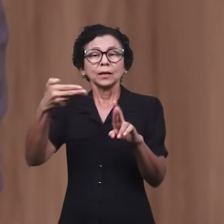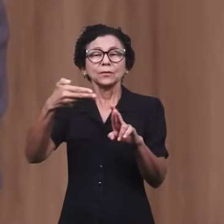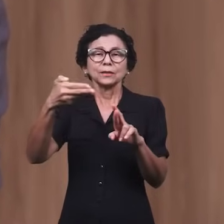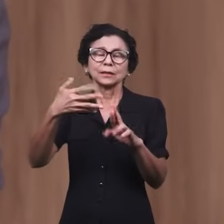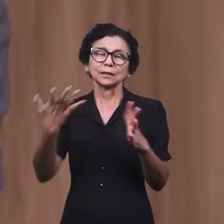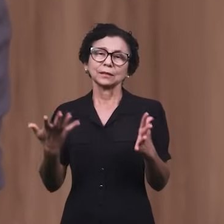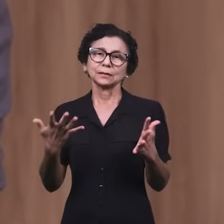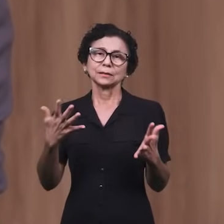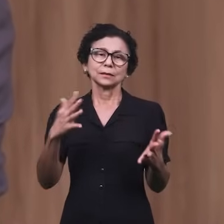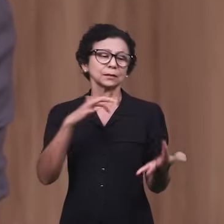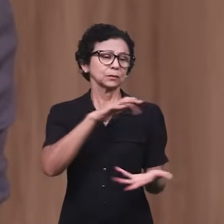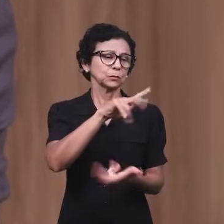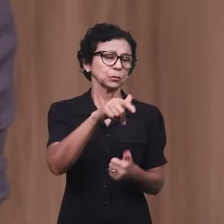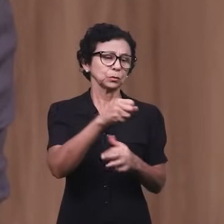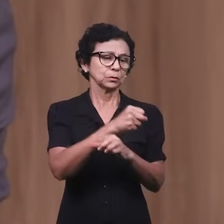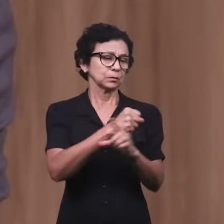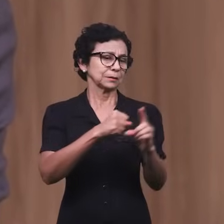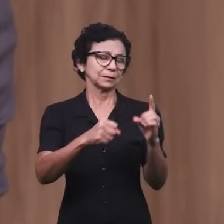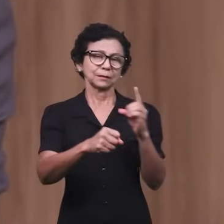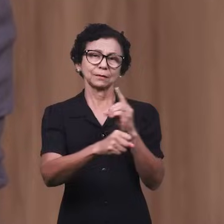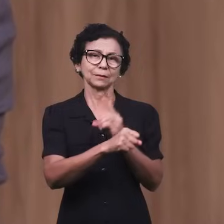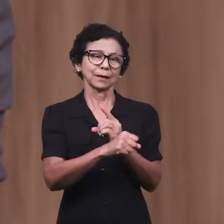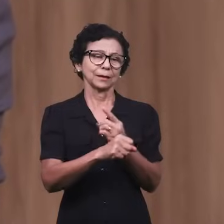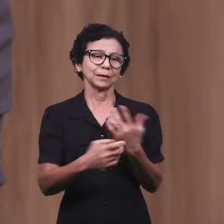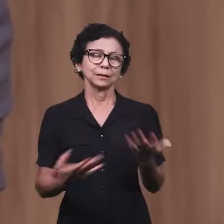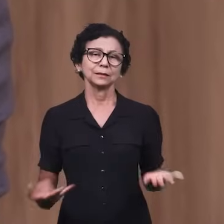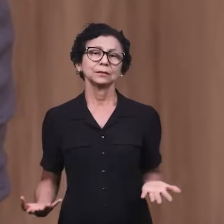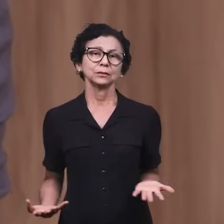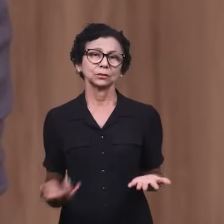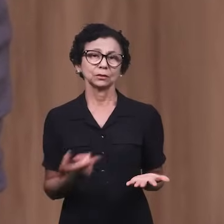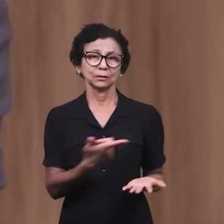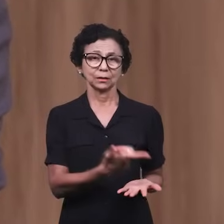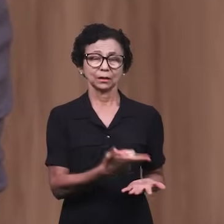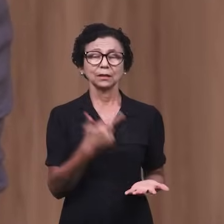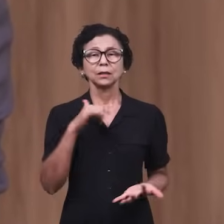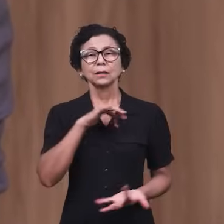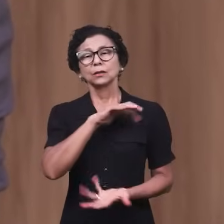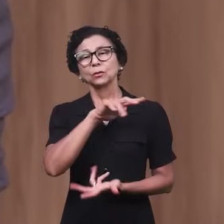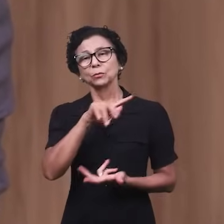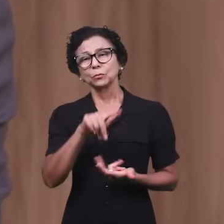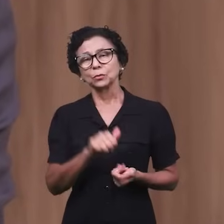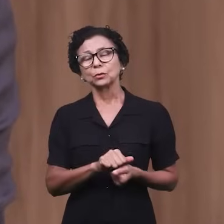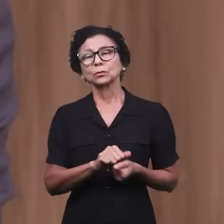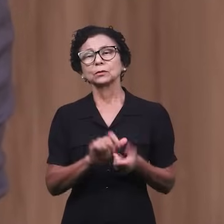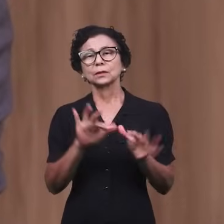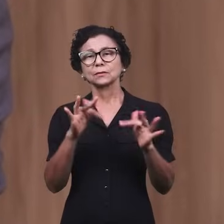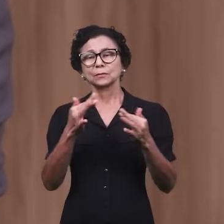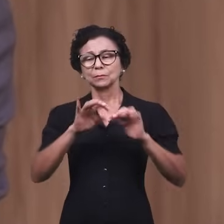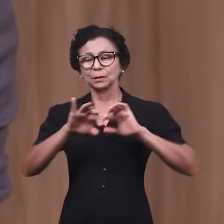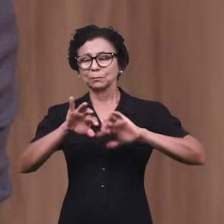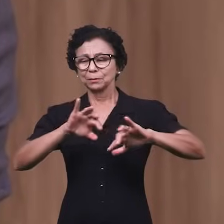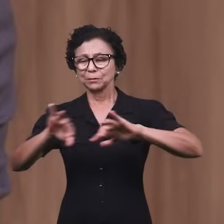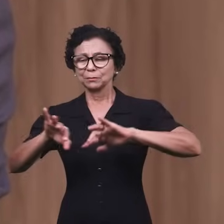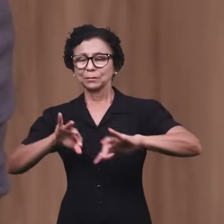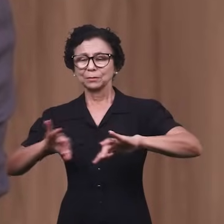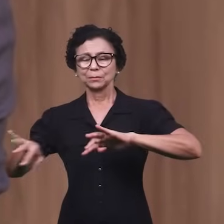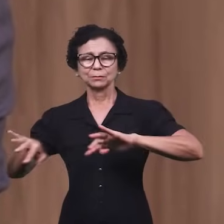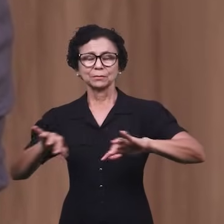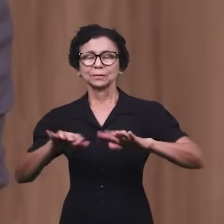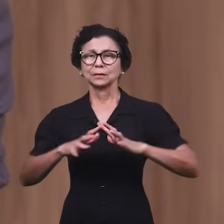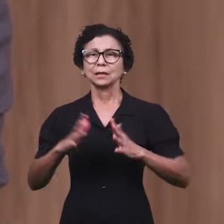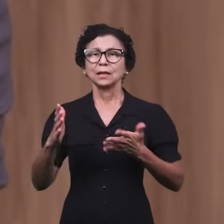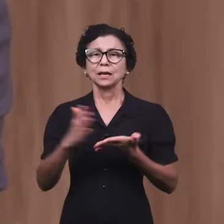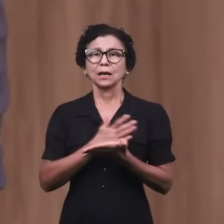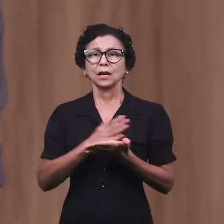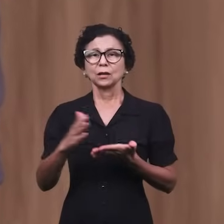que tá aí mundo em que a família tá desfazendo as famílias estão se dividindo ontem algumas pessoas até